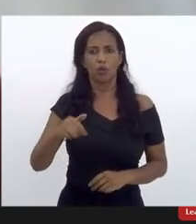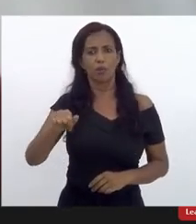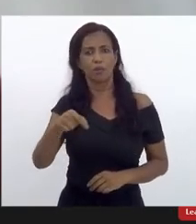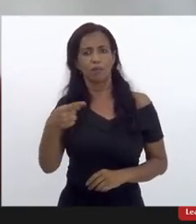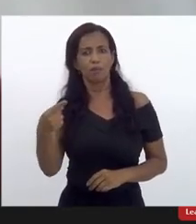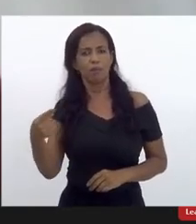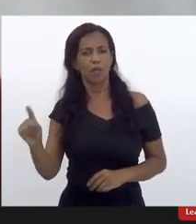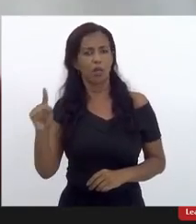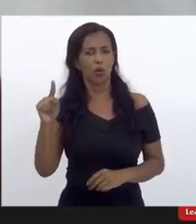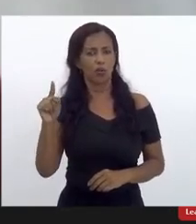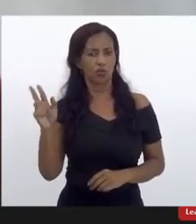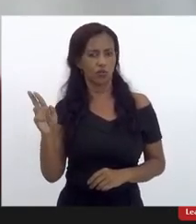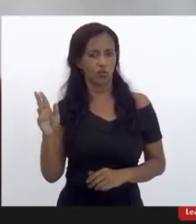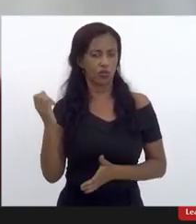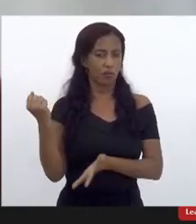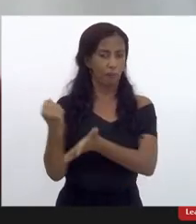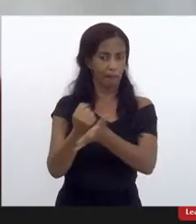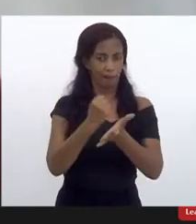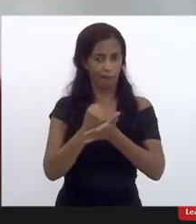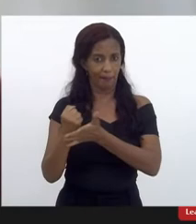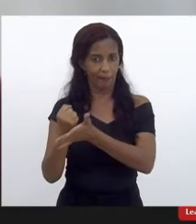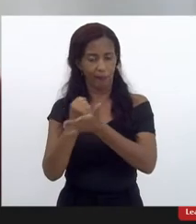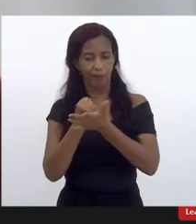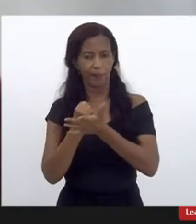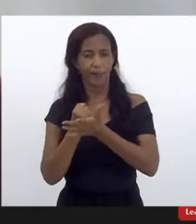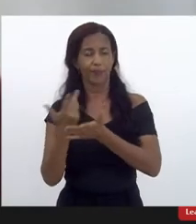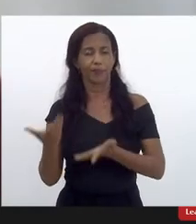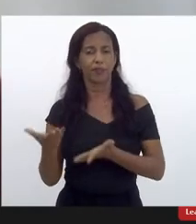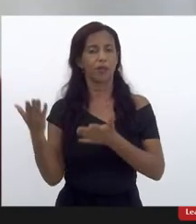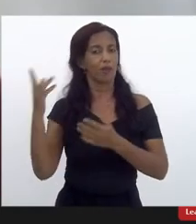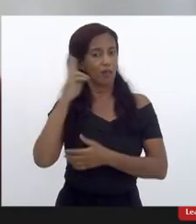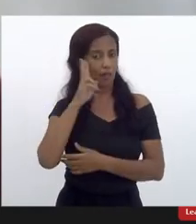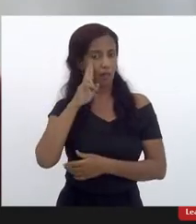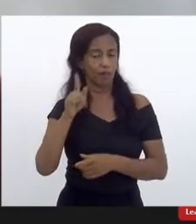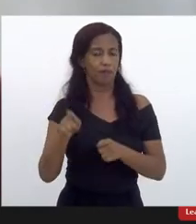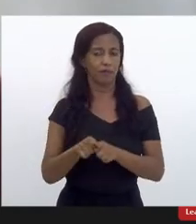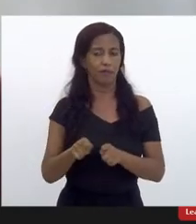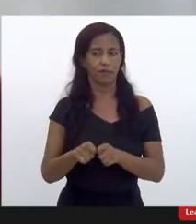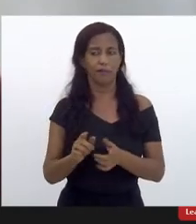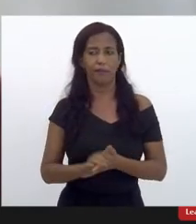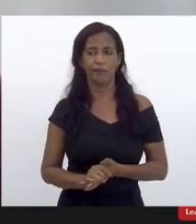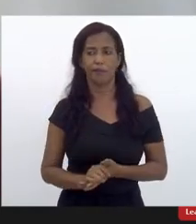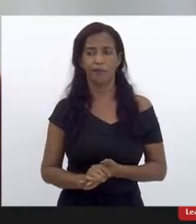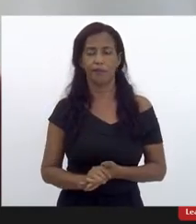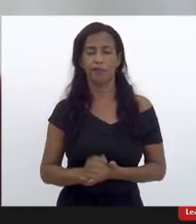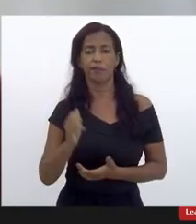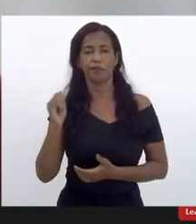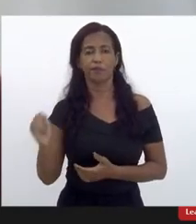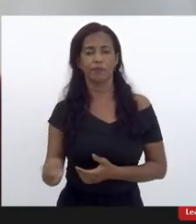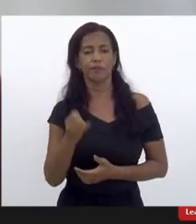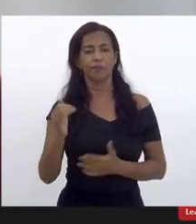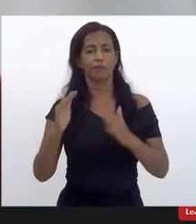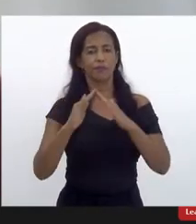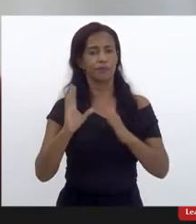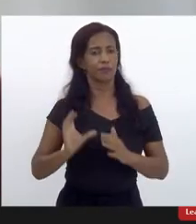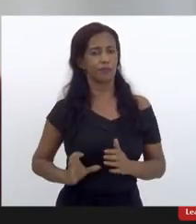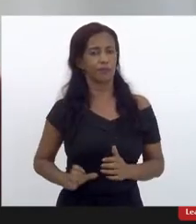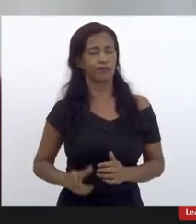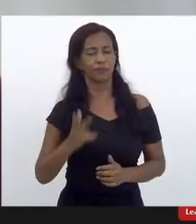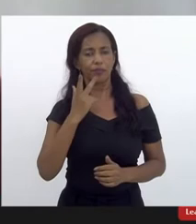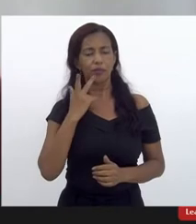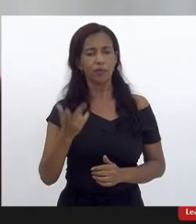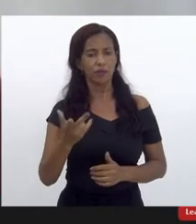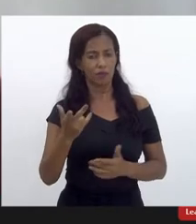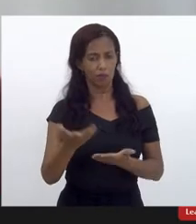São mais de 12 milhões de impacto orçamentário, vale frisar essa questão. Por isso, a Casa Civil ali fez uma consideração